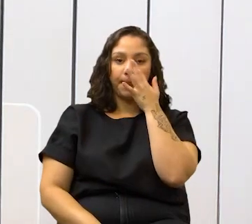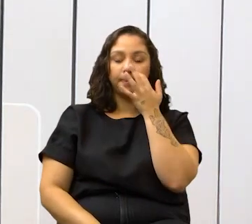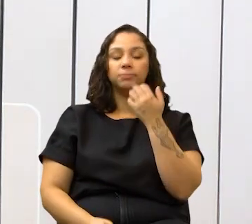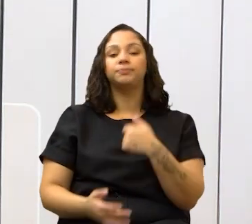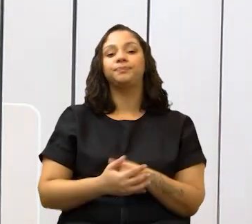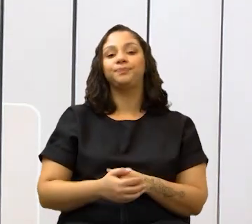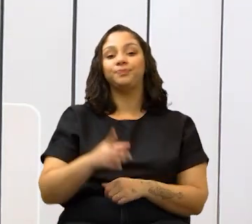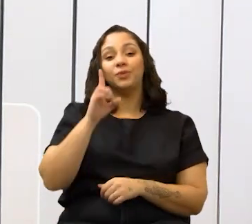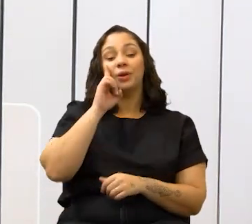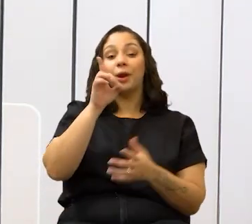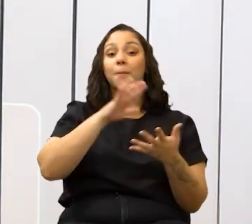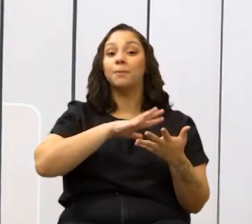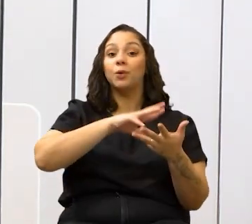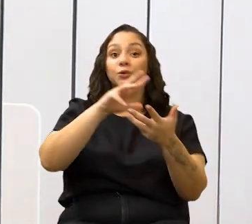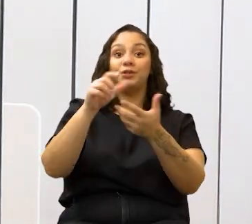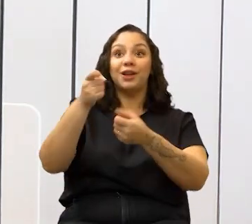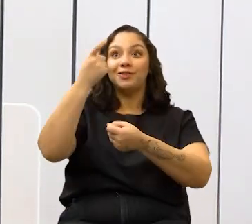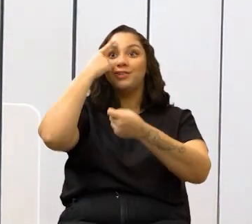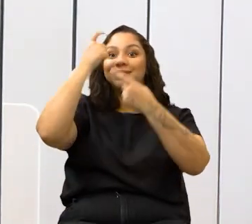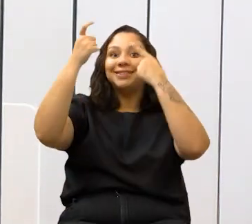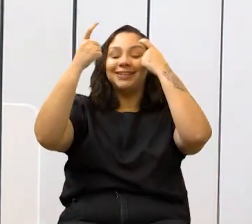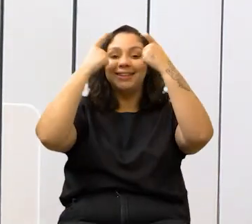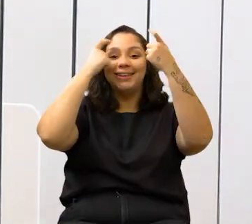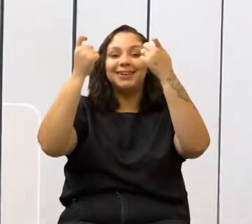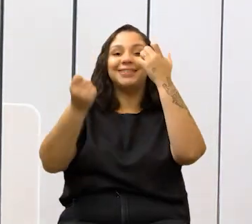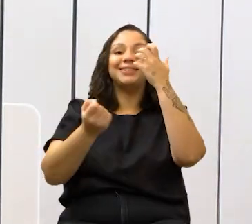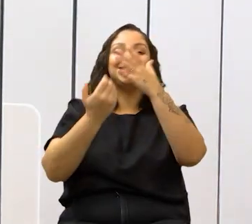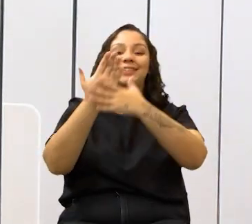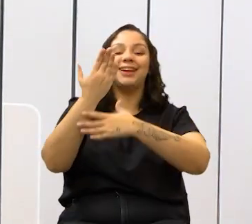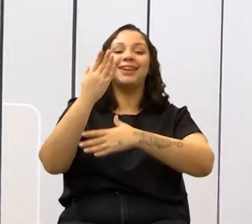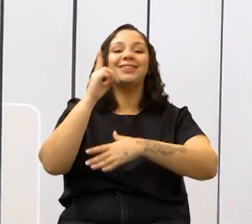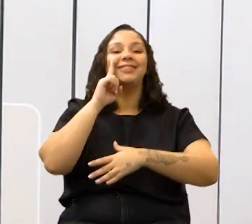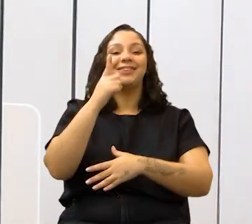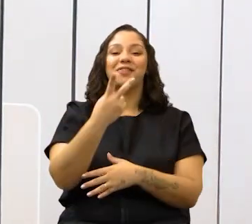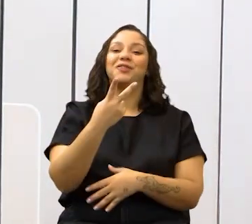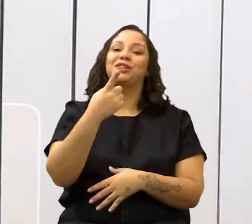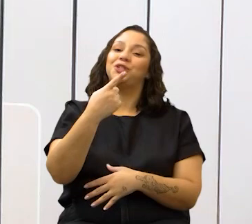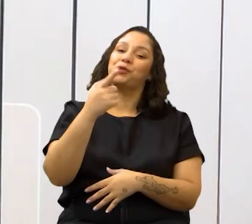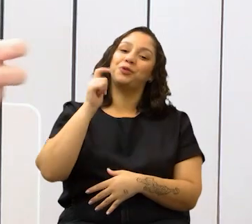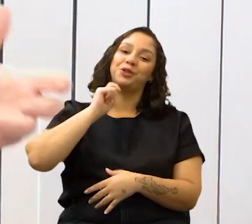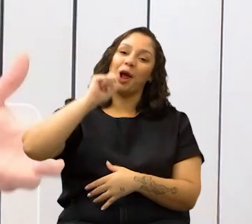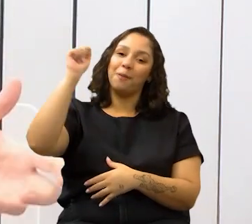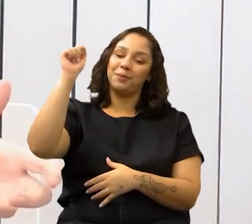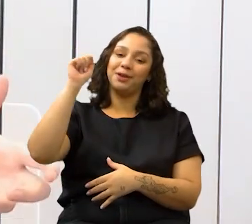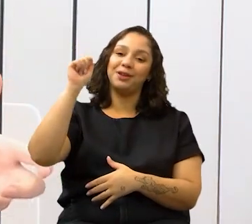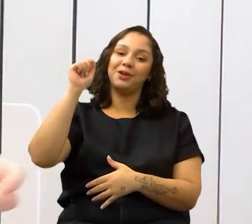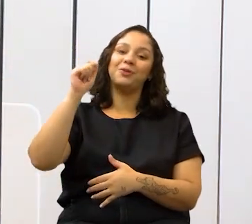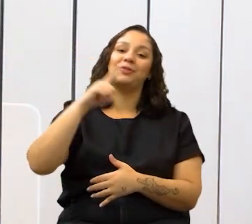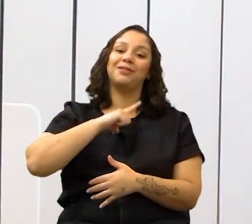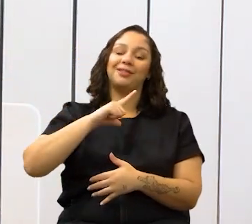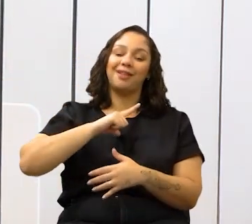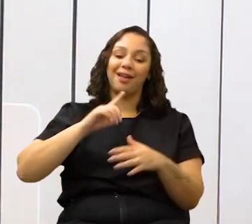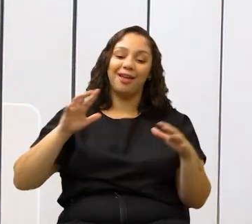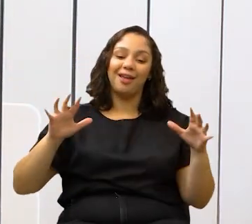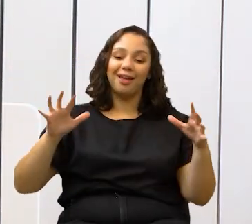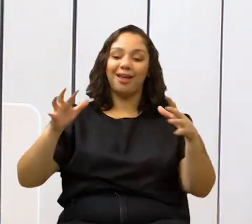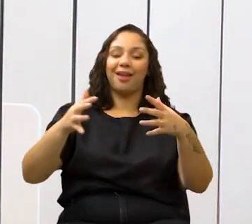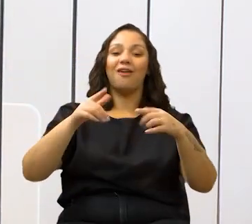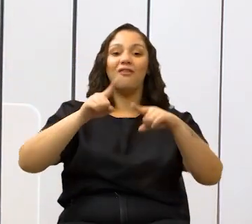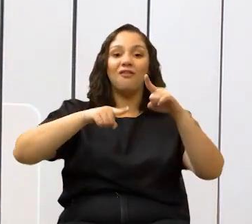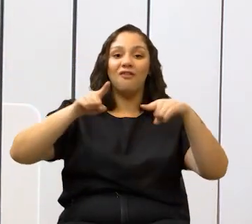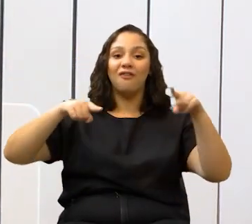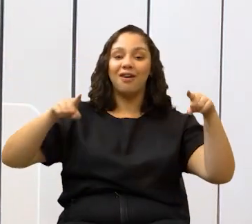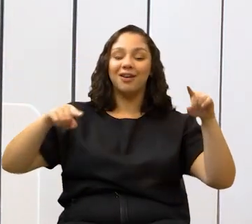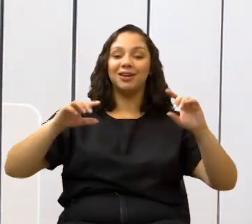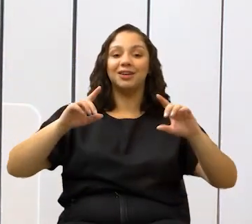Dia Mundial da Criatividade é celebrado no dia 21 de abril em rede colaborativa em